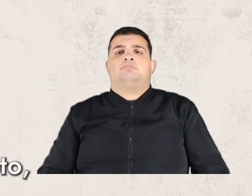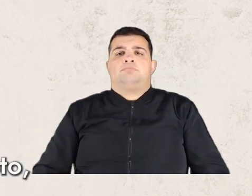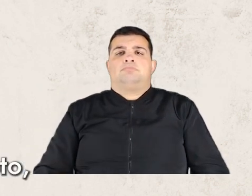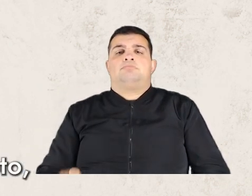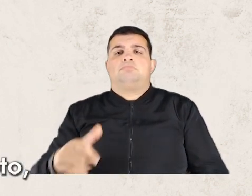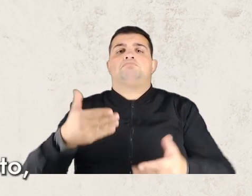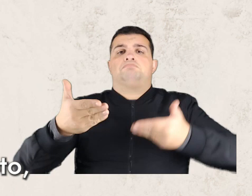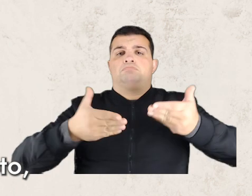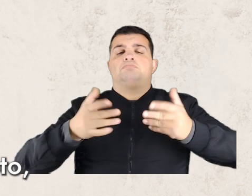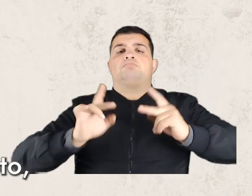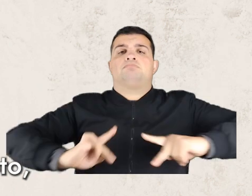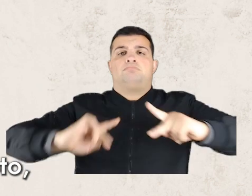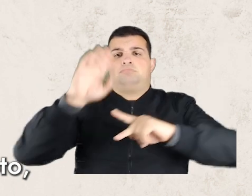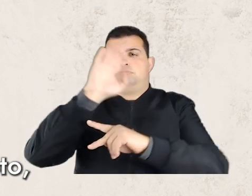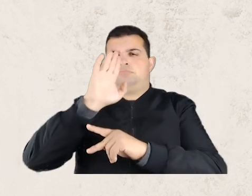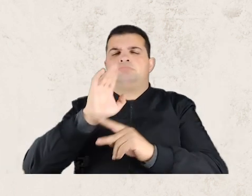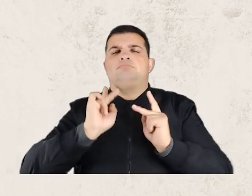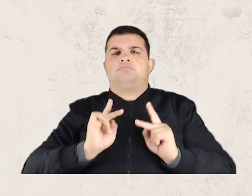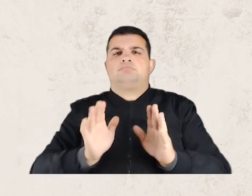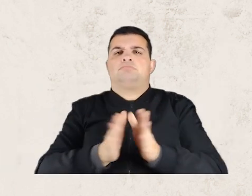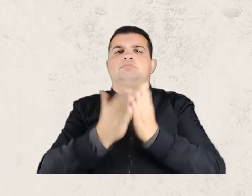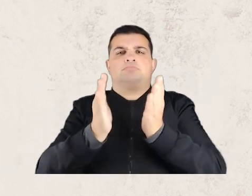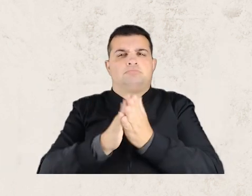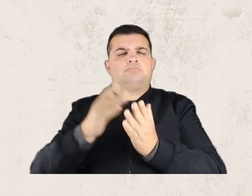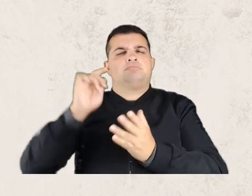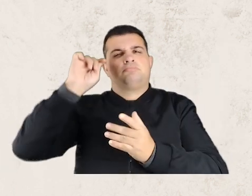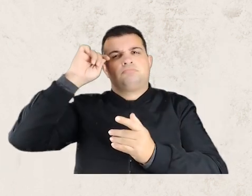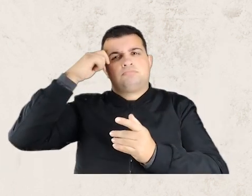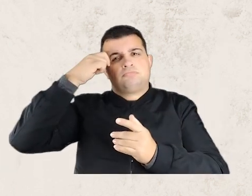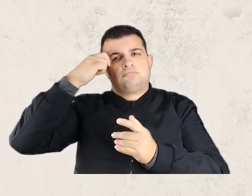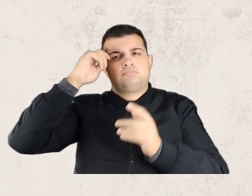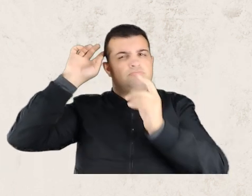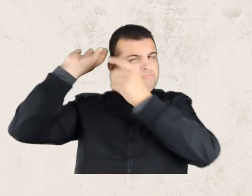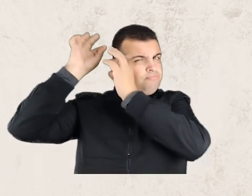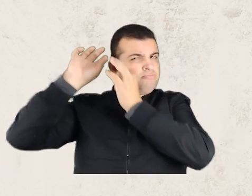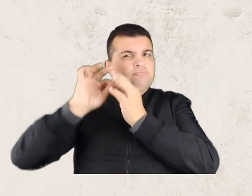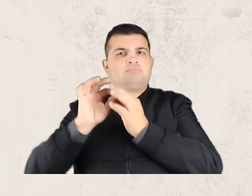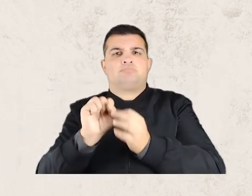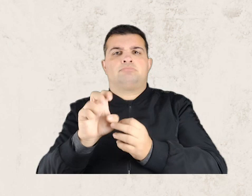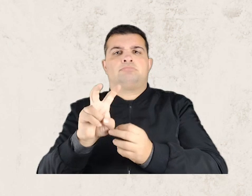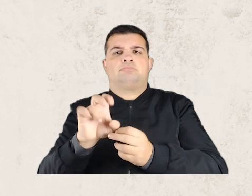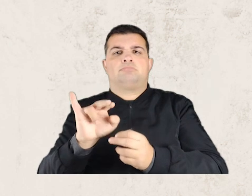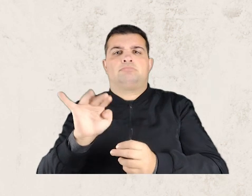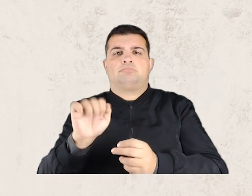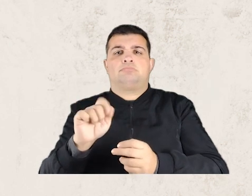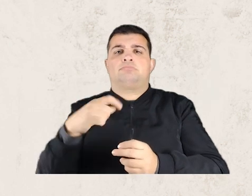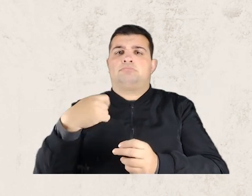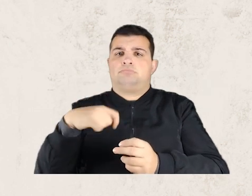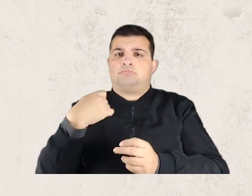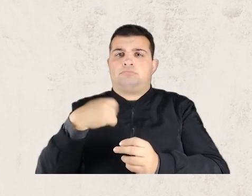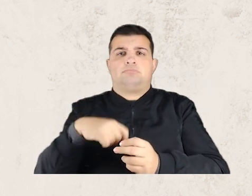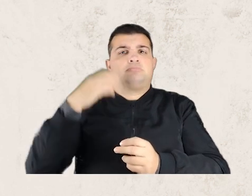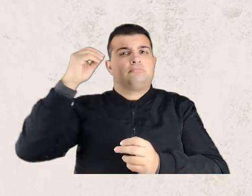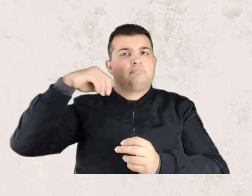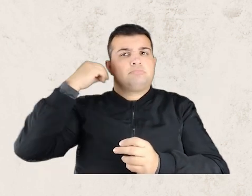social, o projeto Compromisso, uma das bandeiras é contra o colonialismo. Porque nós entendemos que para atender a população